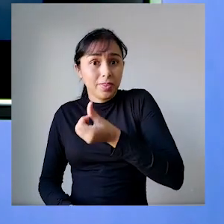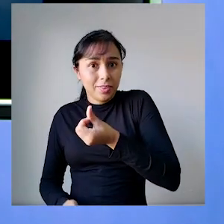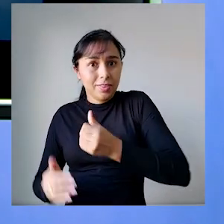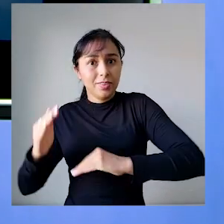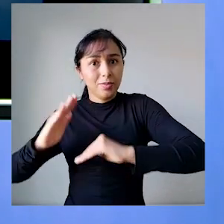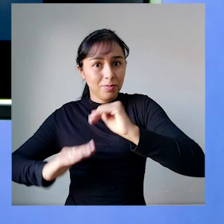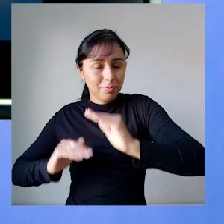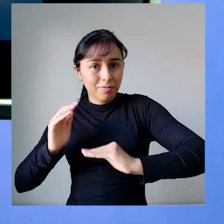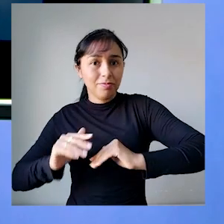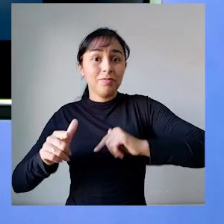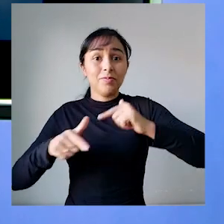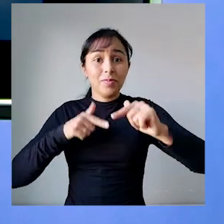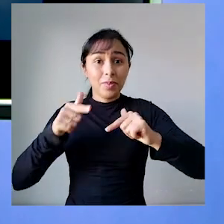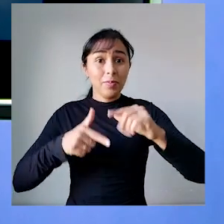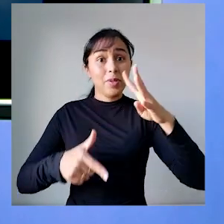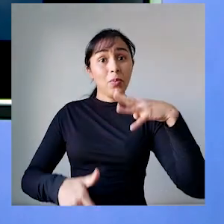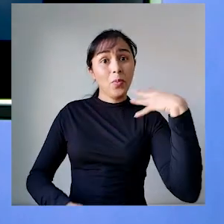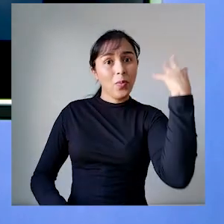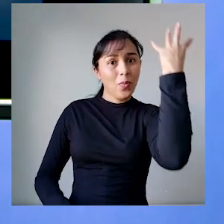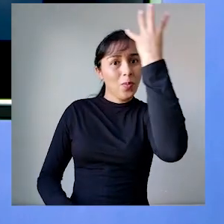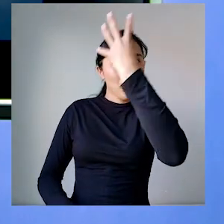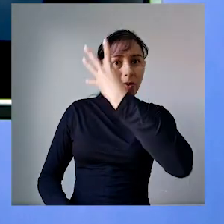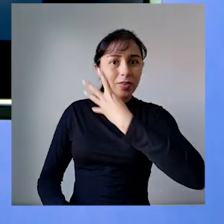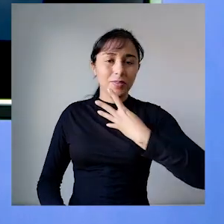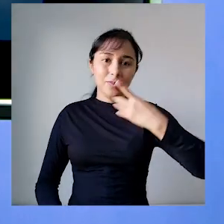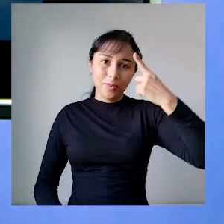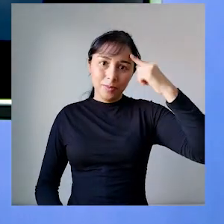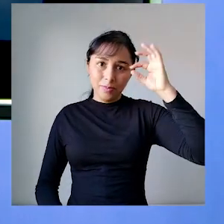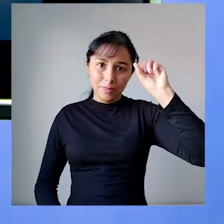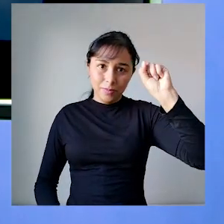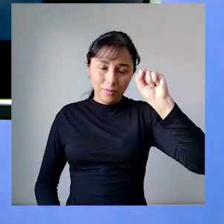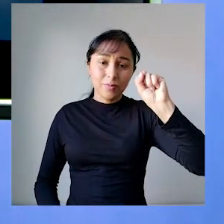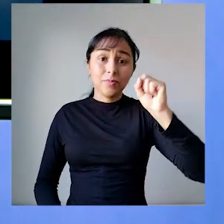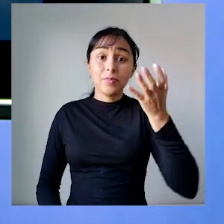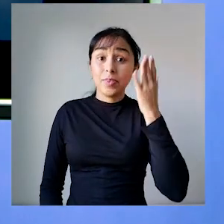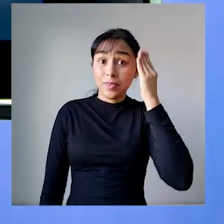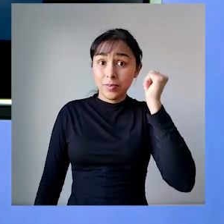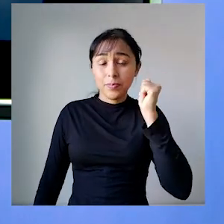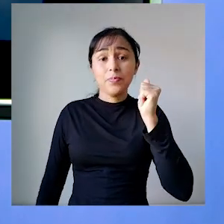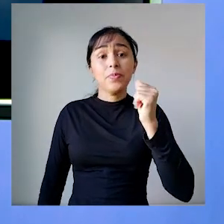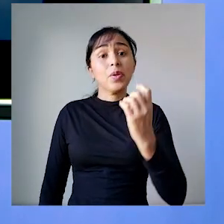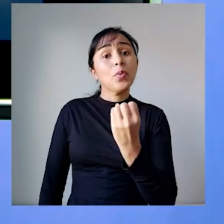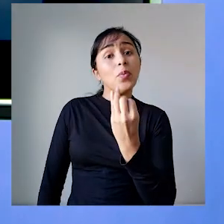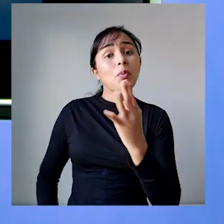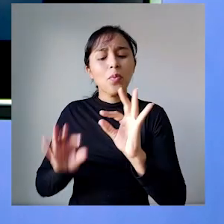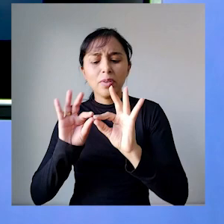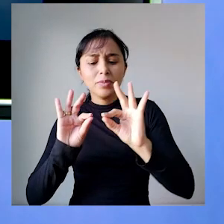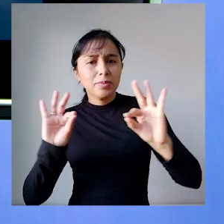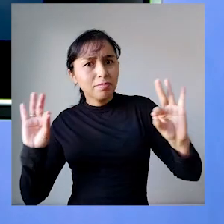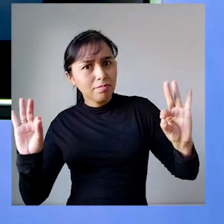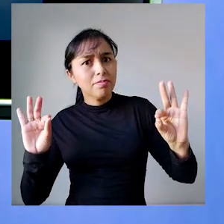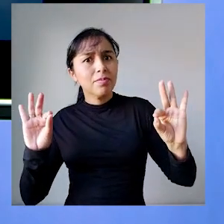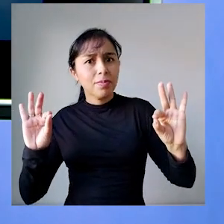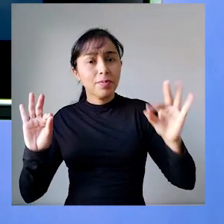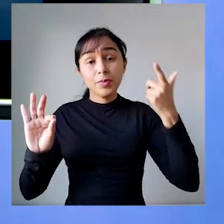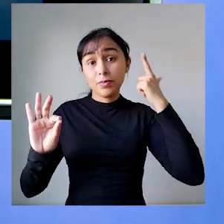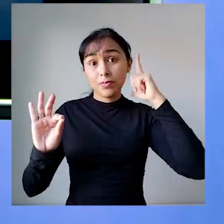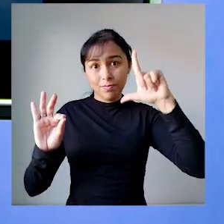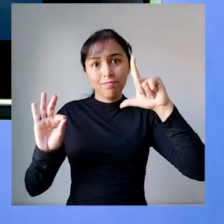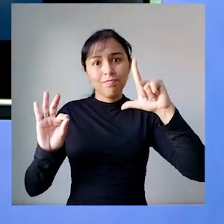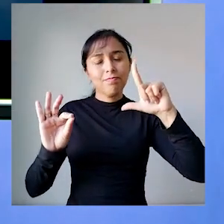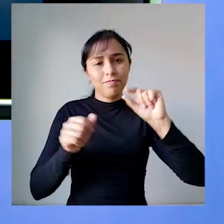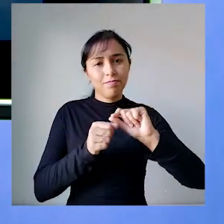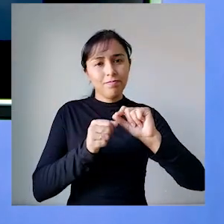num tempo menor, que é de 4 horas por dia. E ele quer saber quantos metros de reboco eles vão conseguir